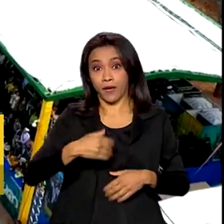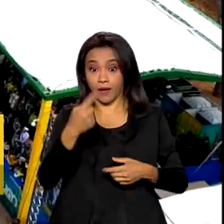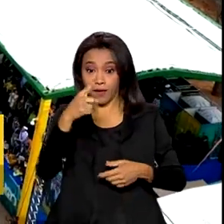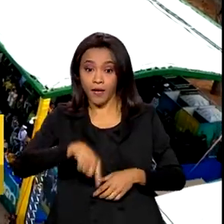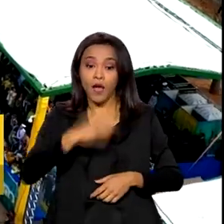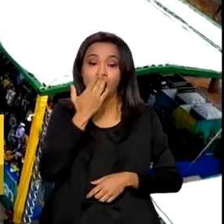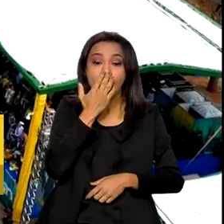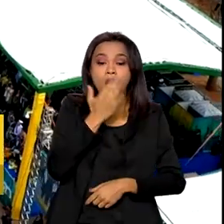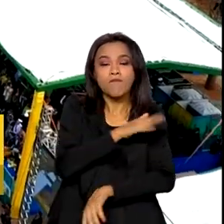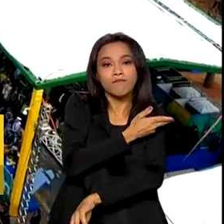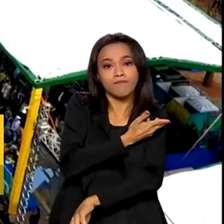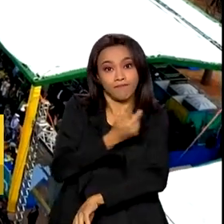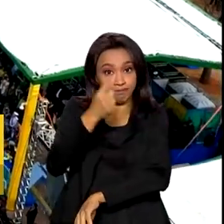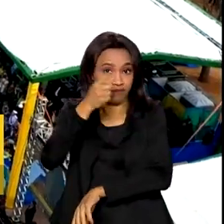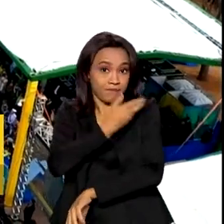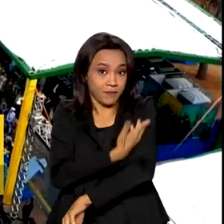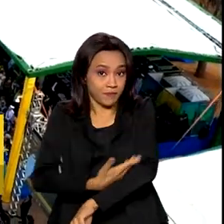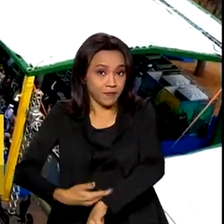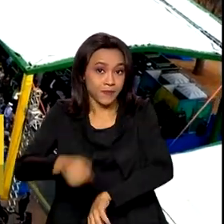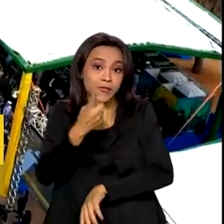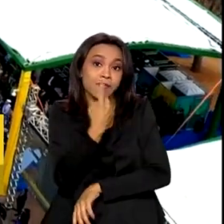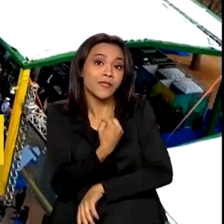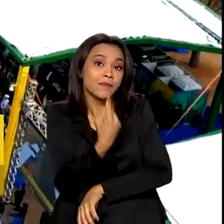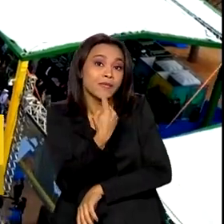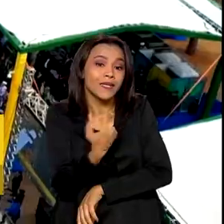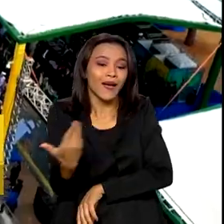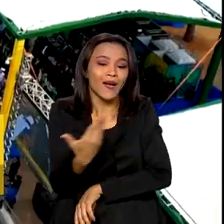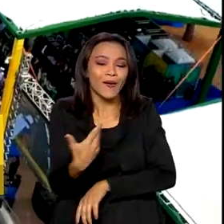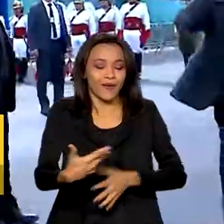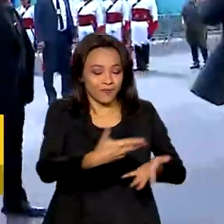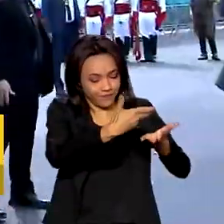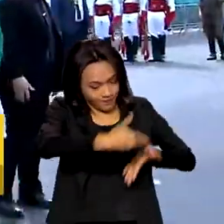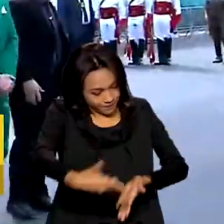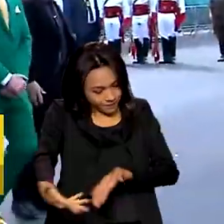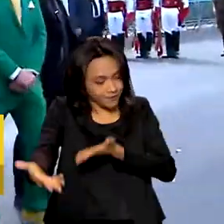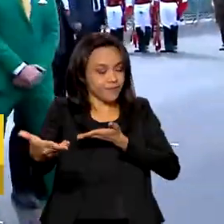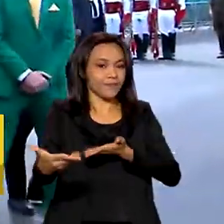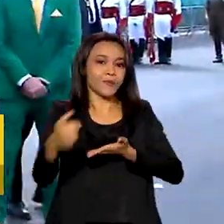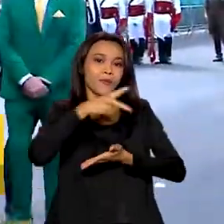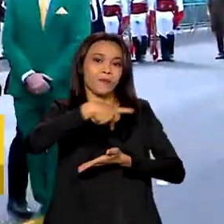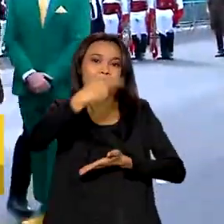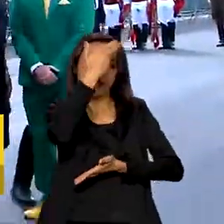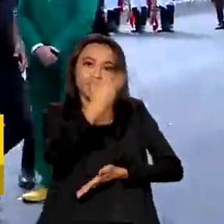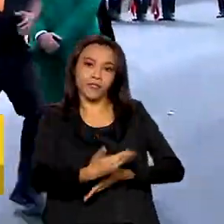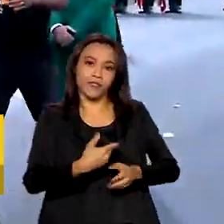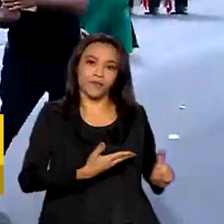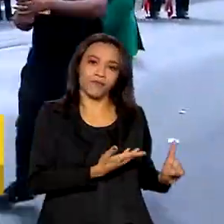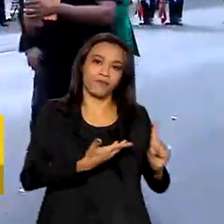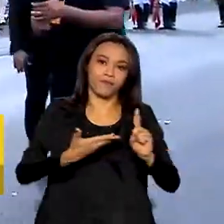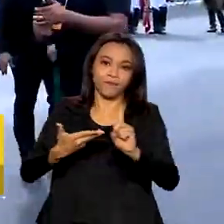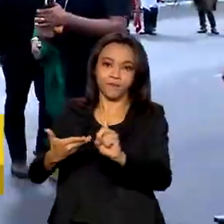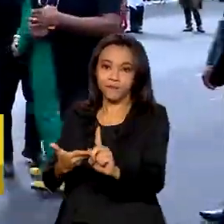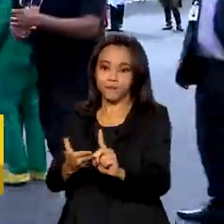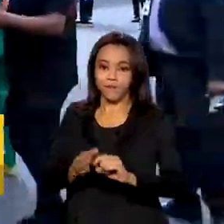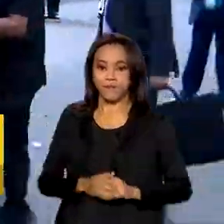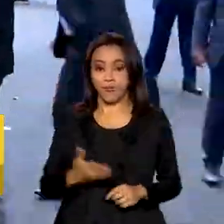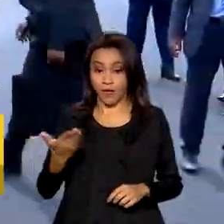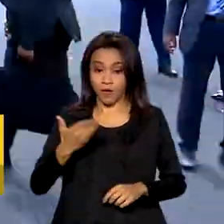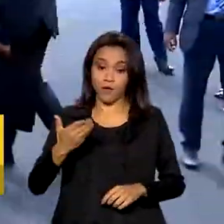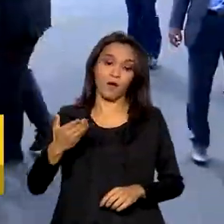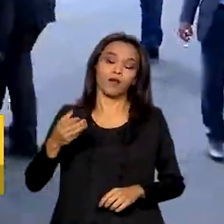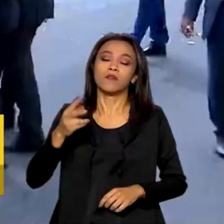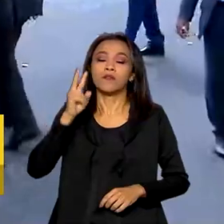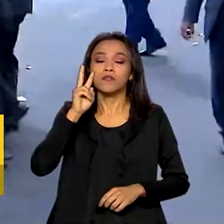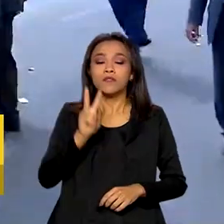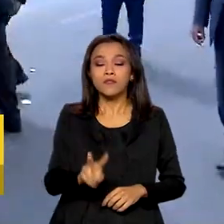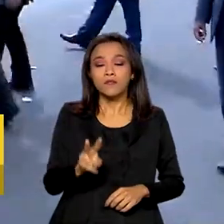vermelho, e irão receber ali o presidente na tribuna. Imagens aéreas há pouco da esplanada,